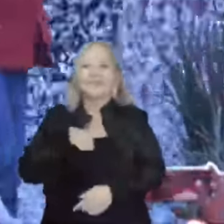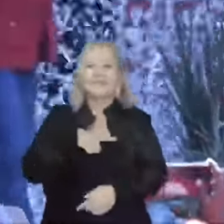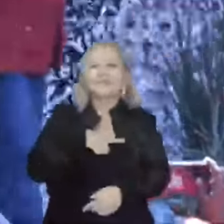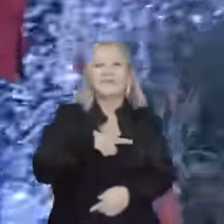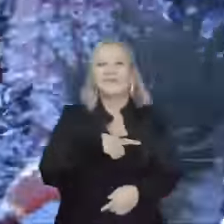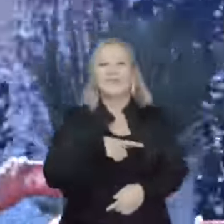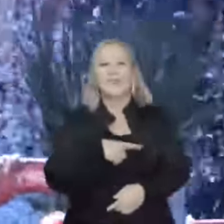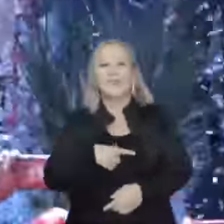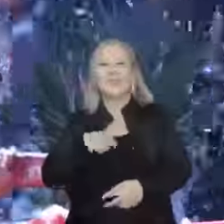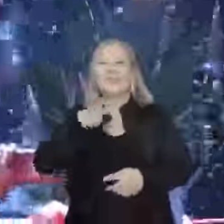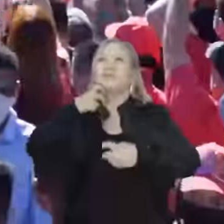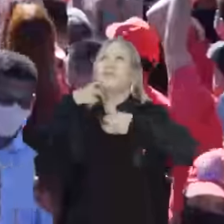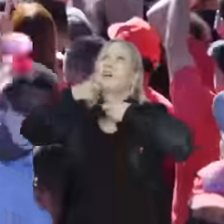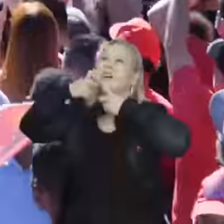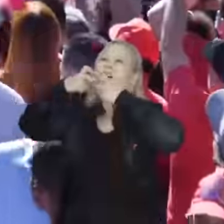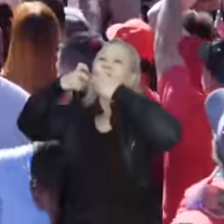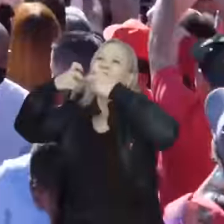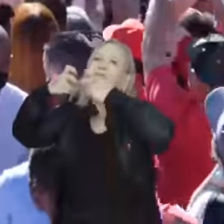Que tentaram